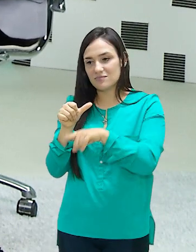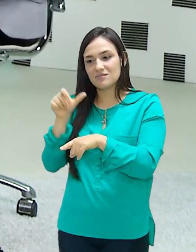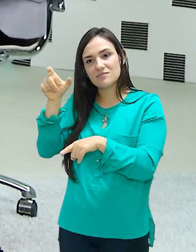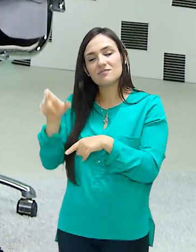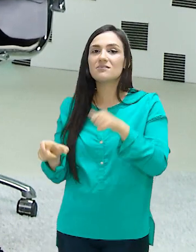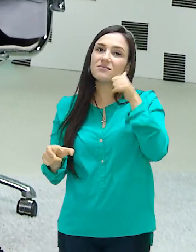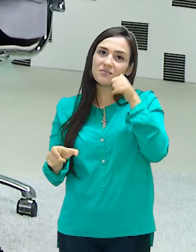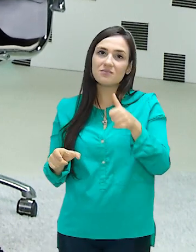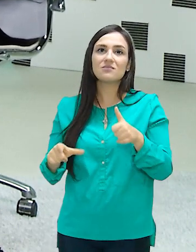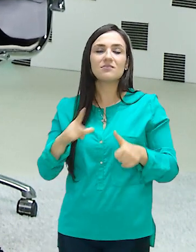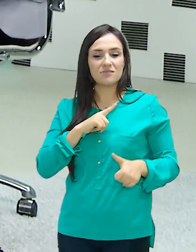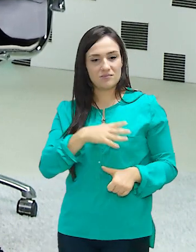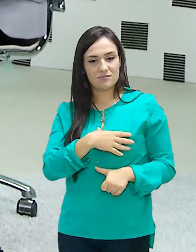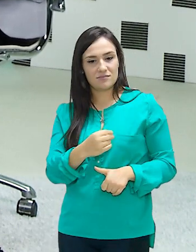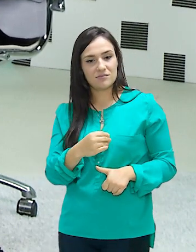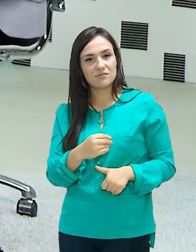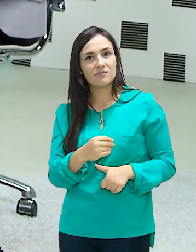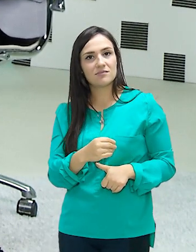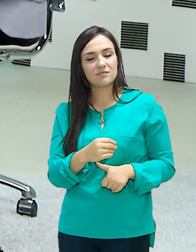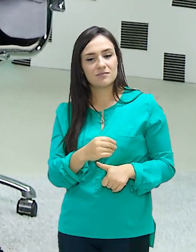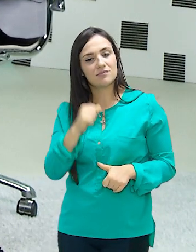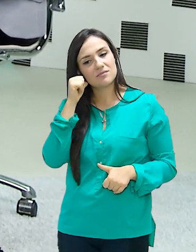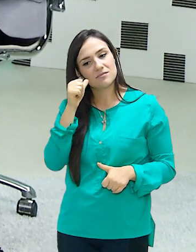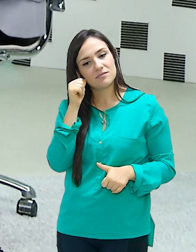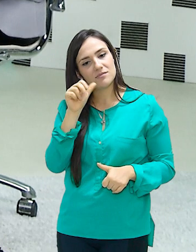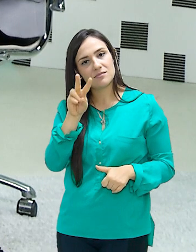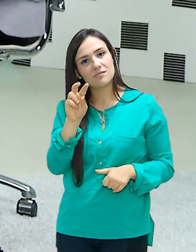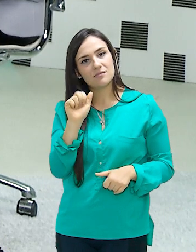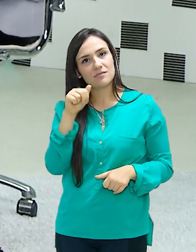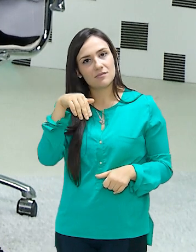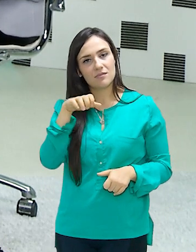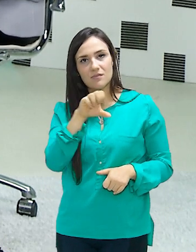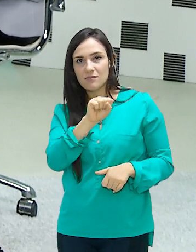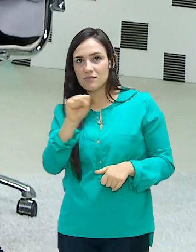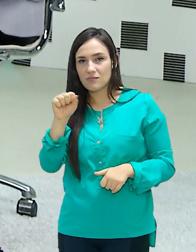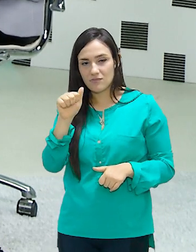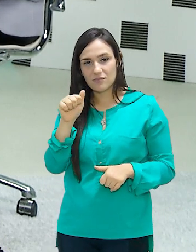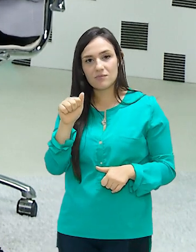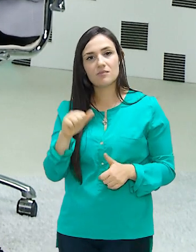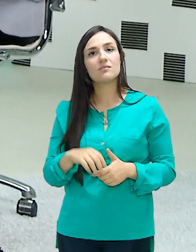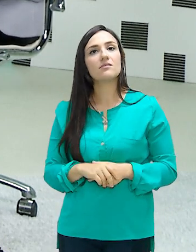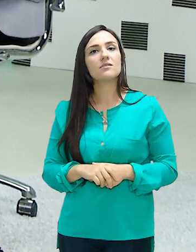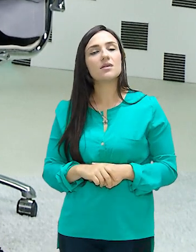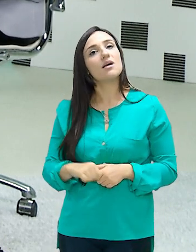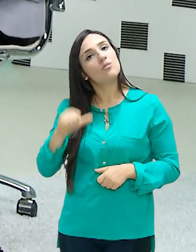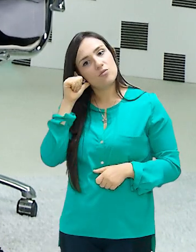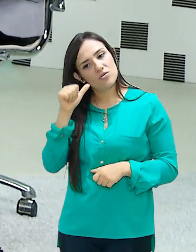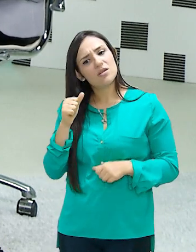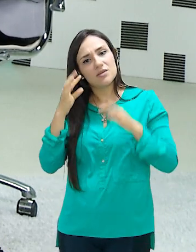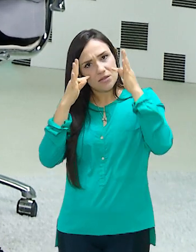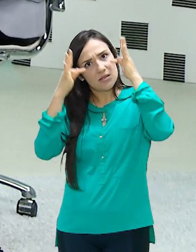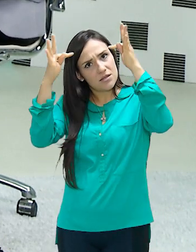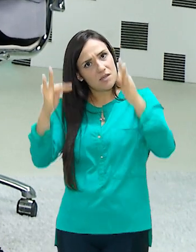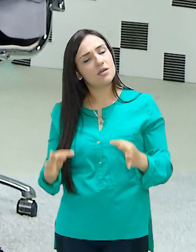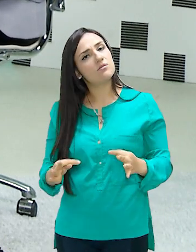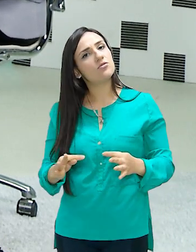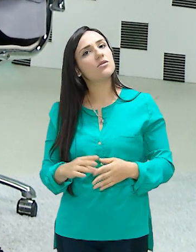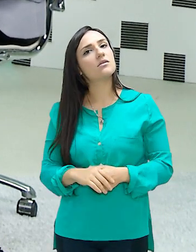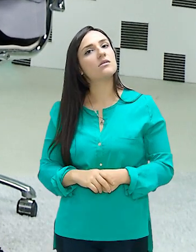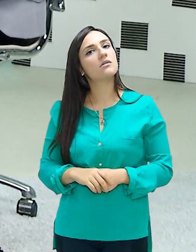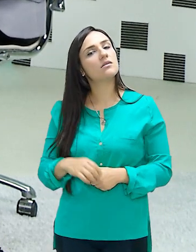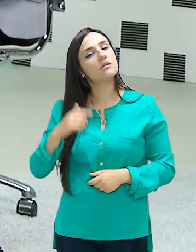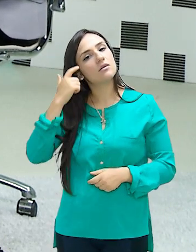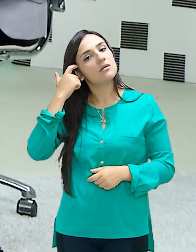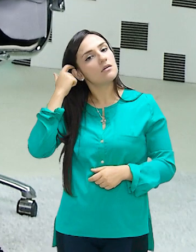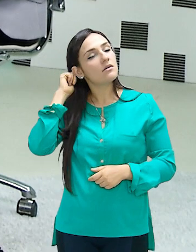filha dela, a Vanessa Camargo, que foi testemunha a favor do pai, dizendo assim, porque se ela tivesse